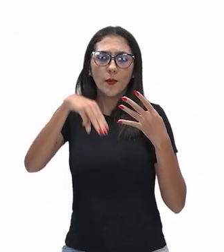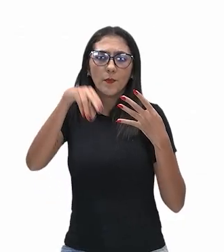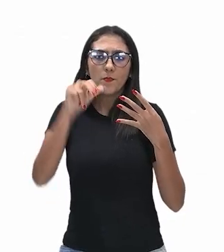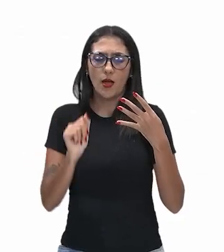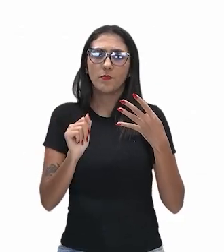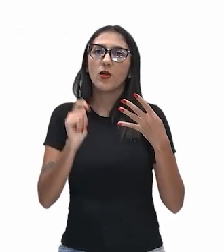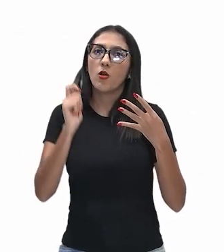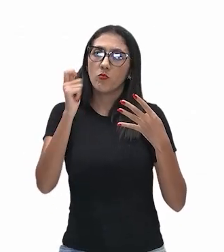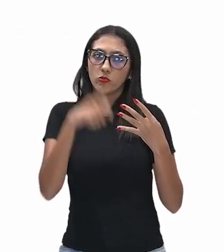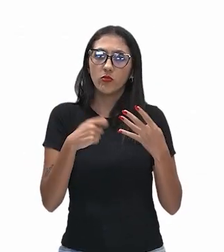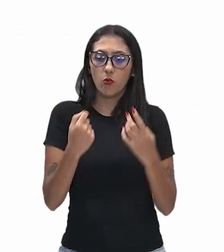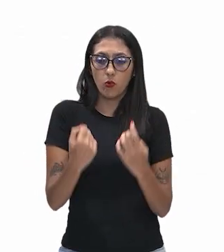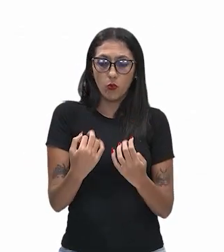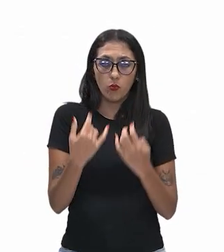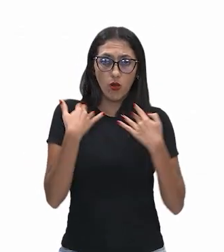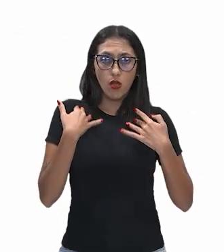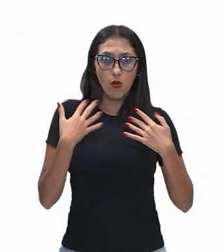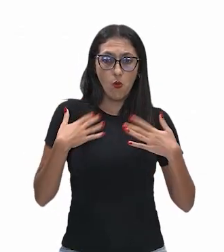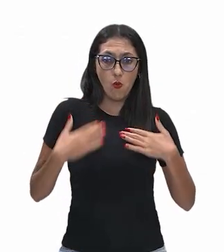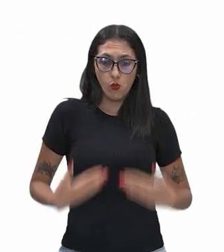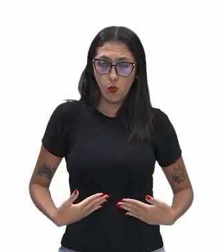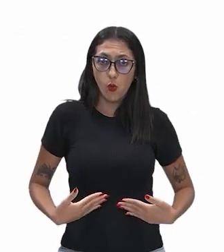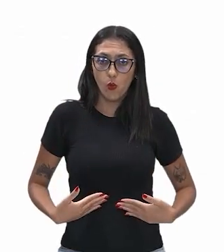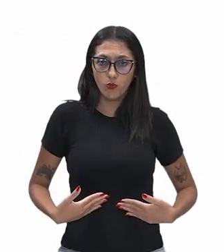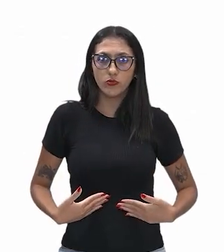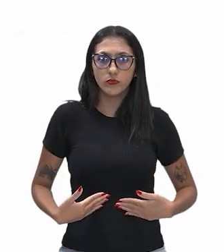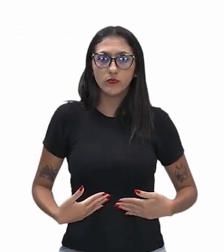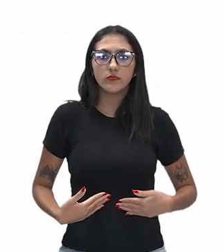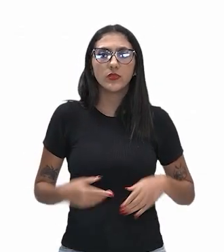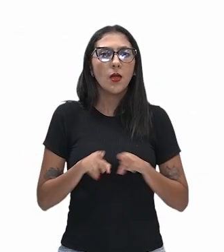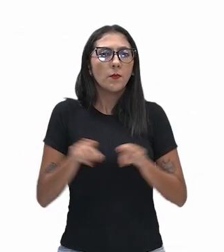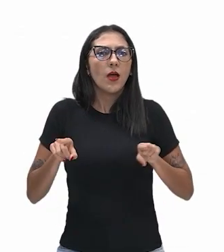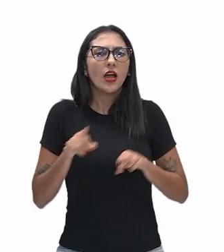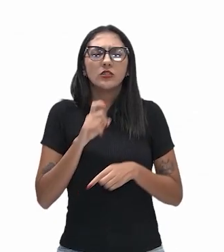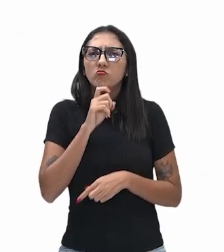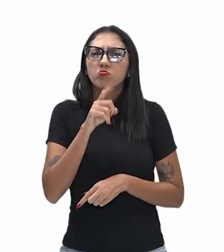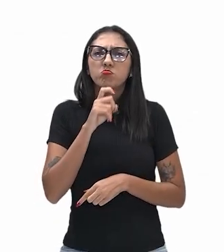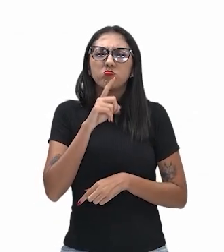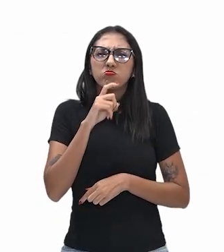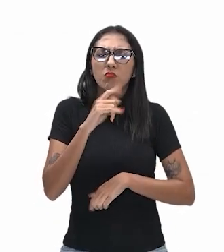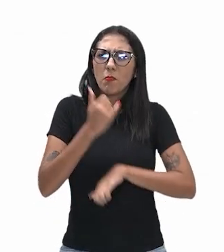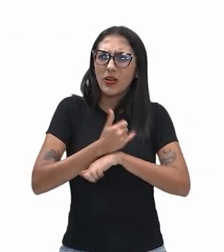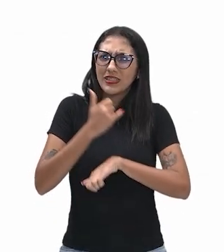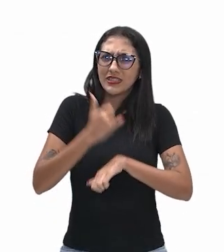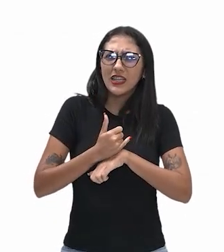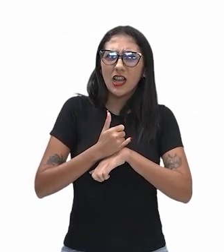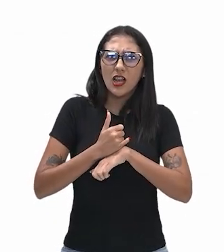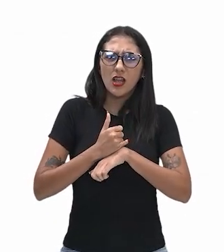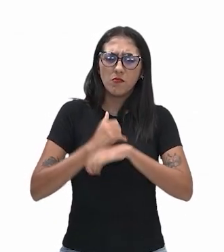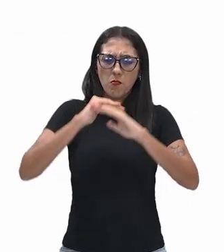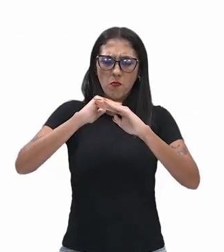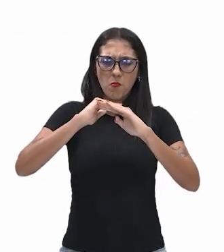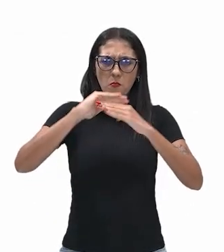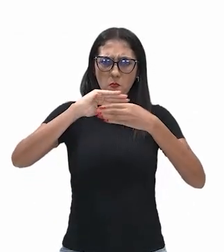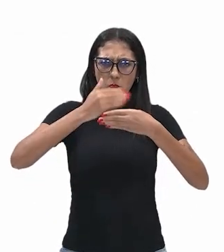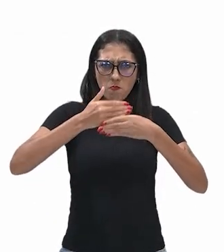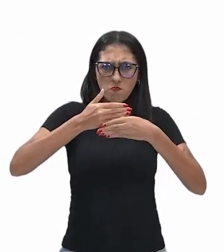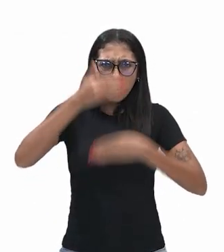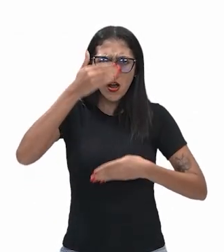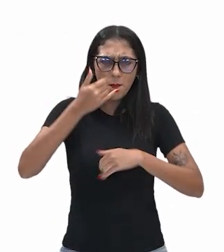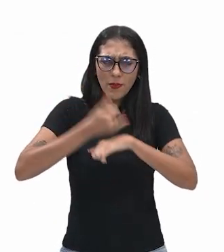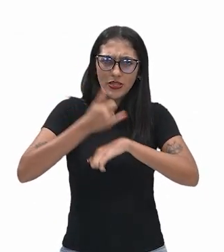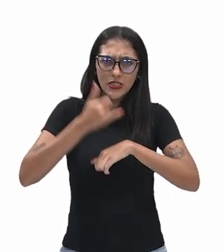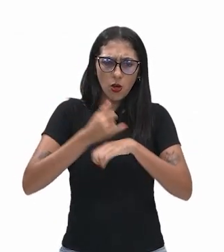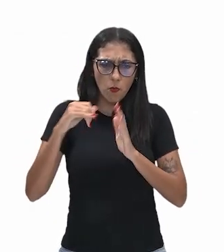não consegue passar aí por uma placa de aço. E eu tenho partículas de nêutron, tá? Que elas conseguem passar pelo nosso